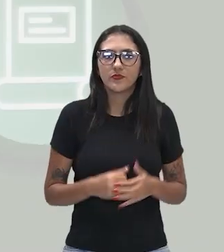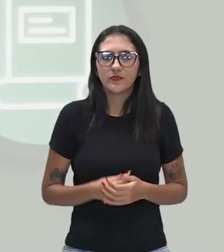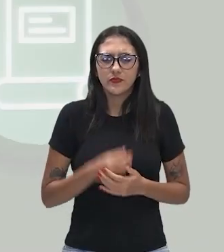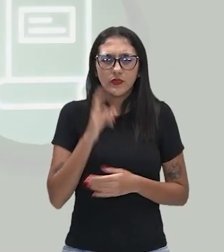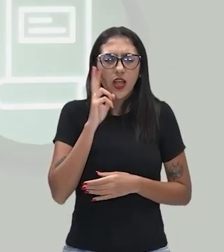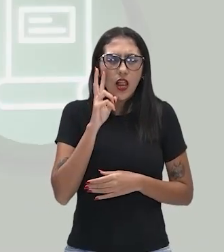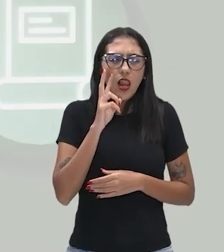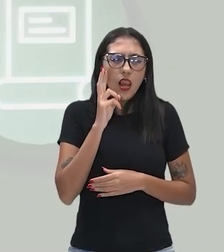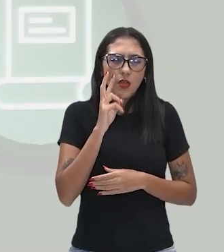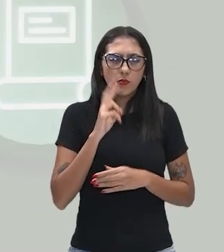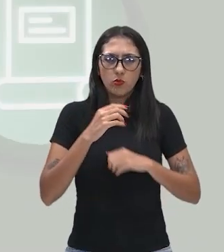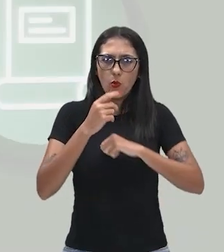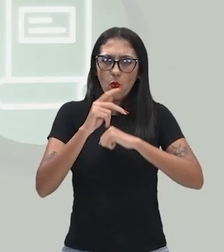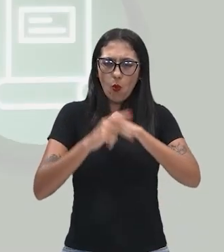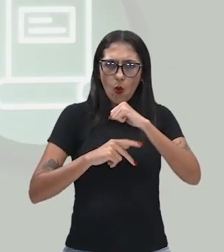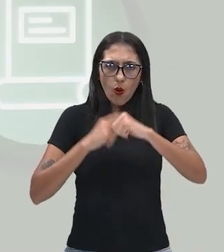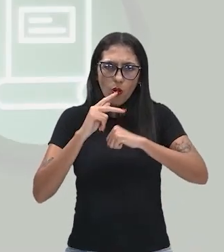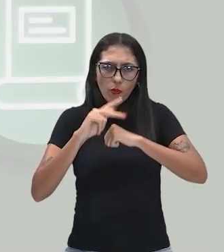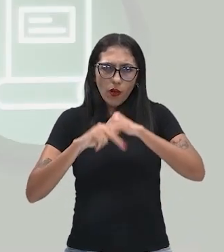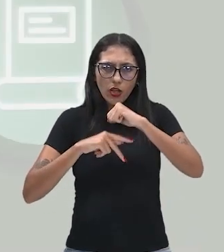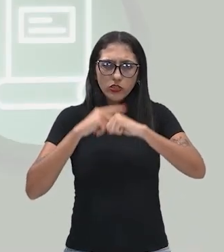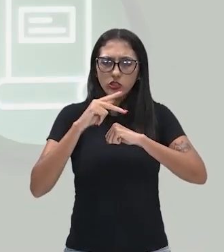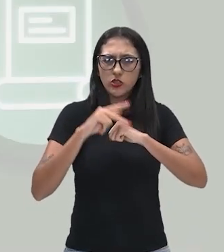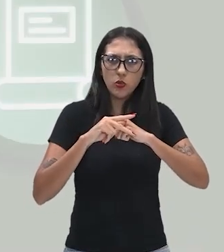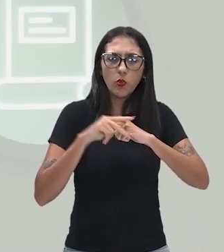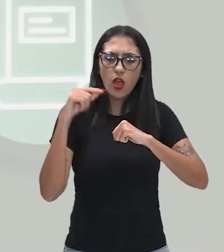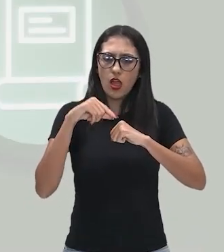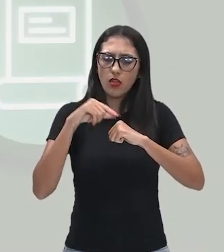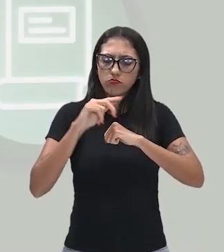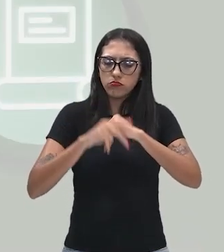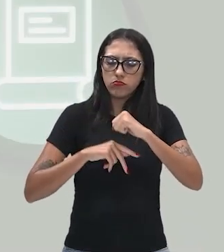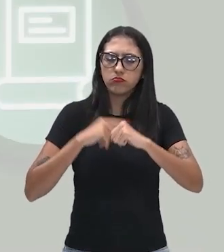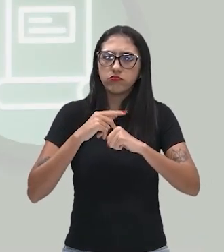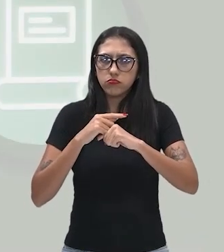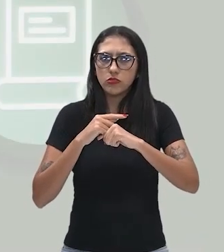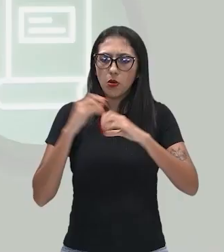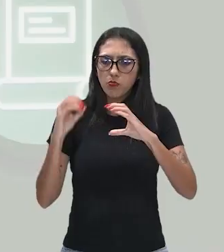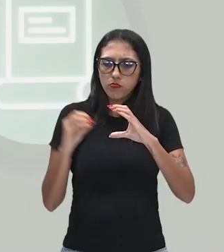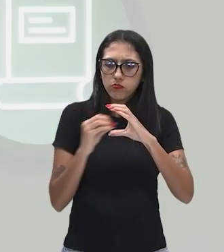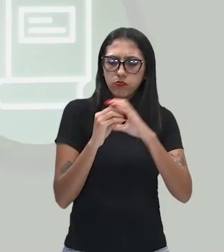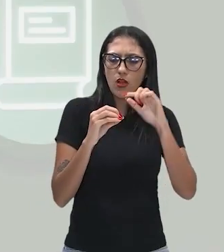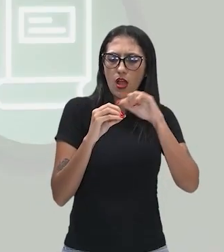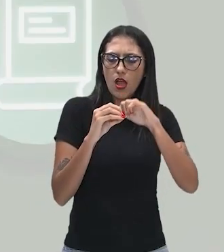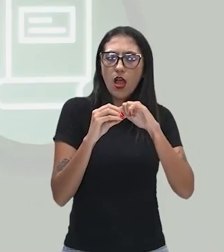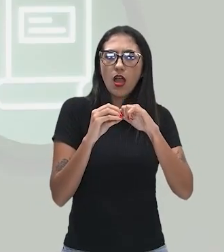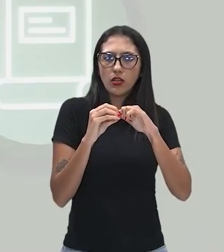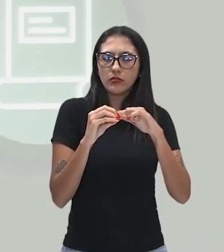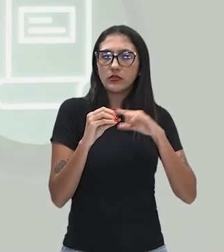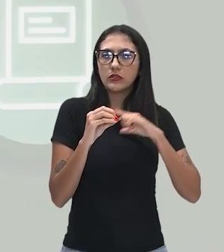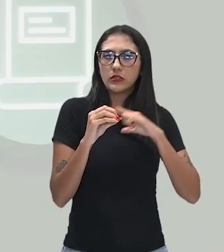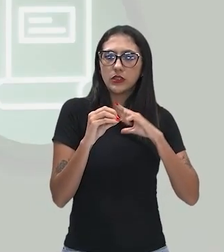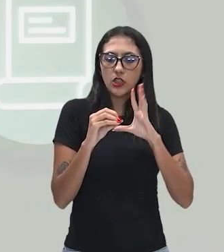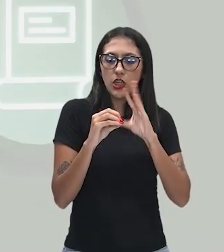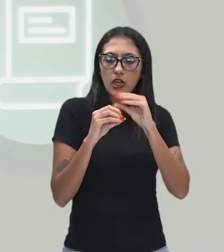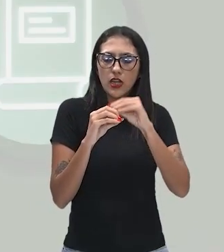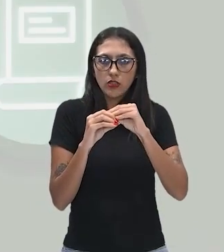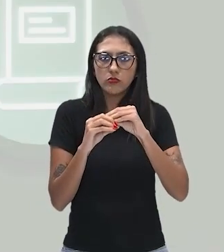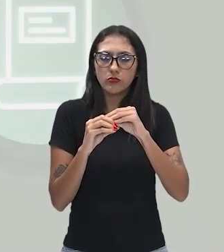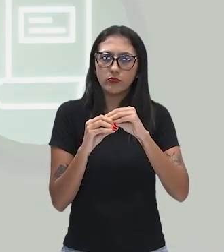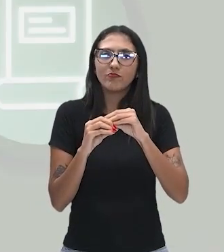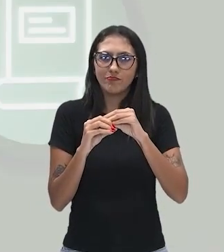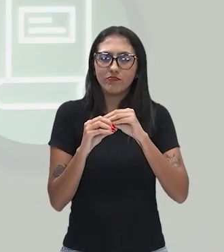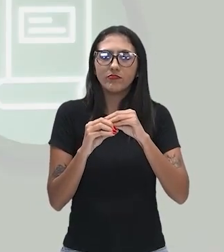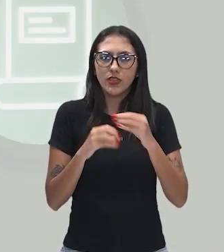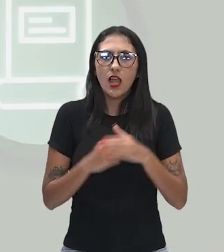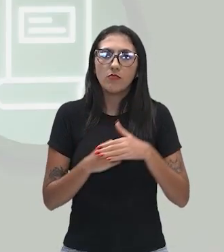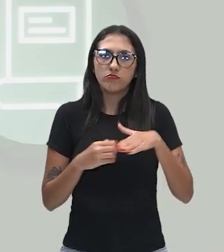camada e vai para outra? Então, pode ser que ele receba tanta energia que ele é arrancado ali daquele átomo e é jogado